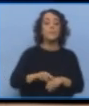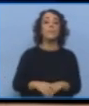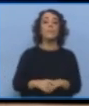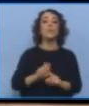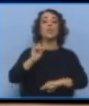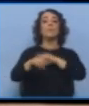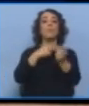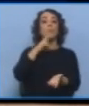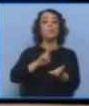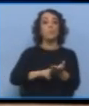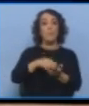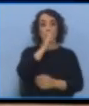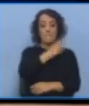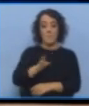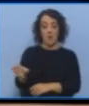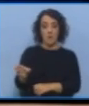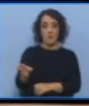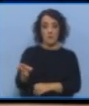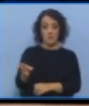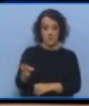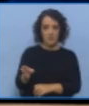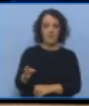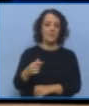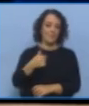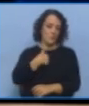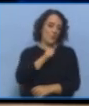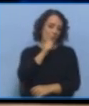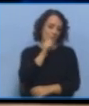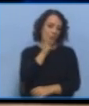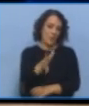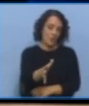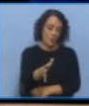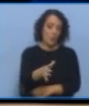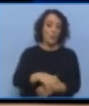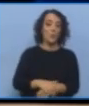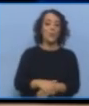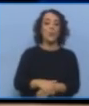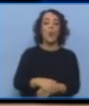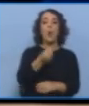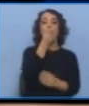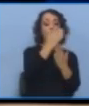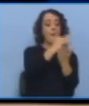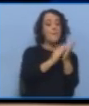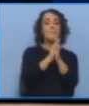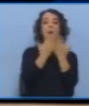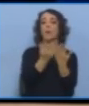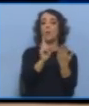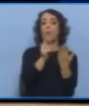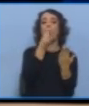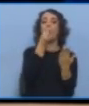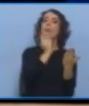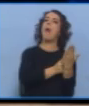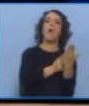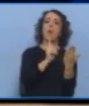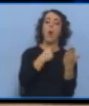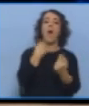ao terreno e costumo dizer que o menu não é a comida. Nós pedimos uma comida e